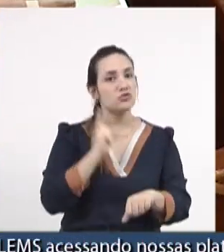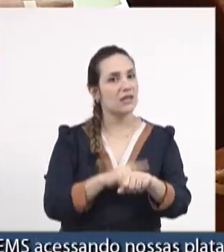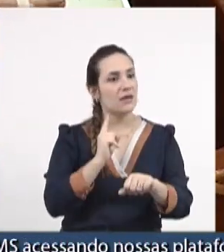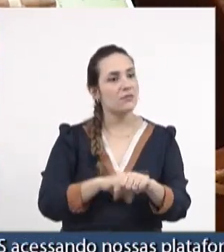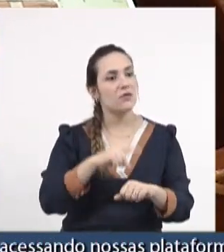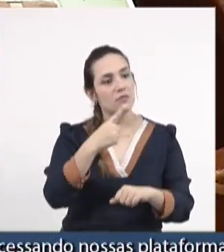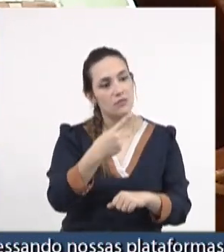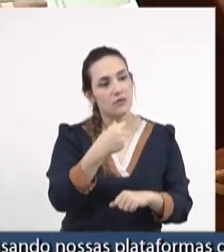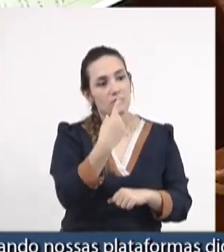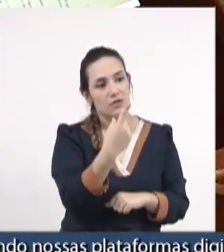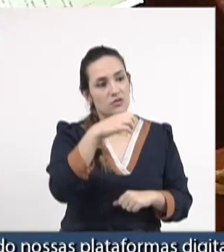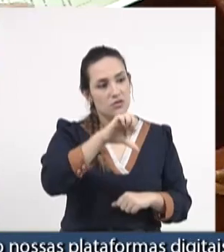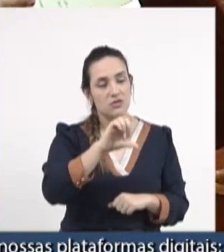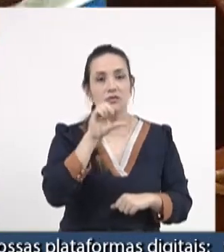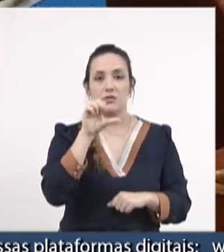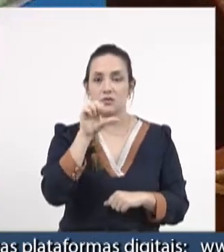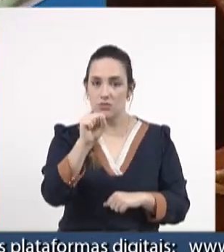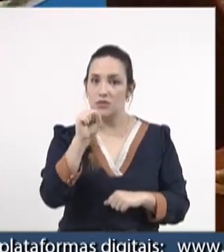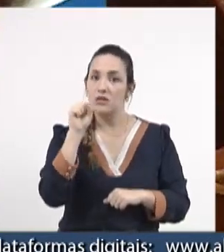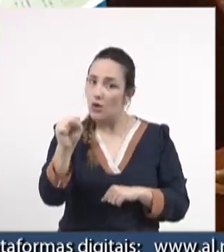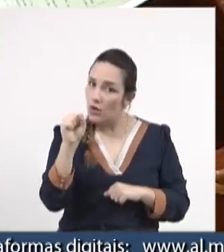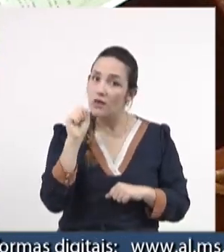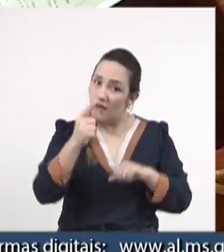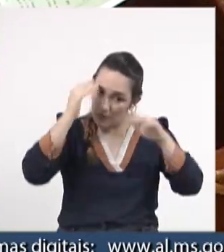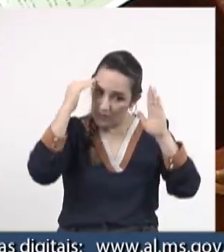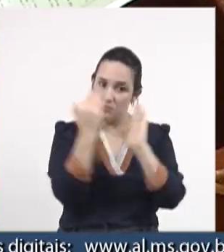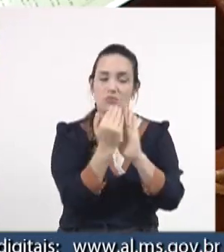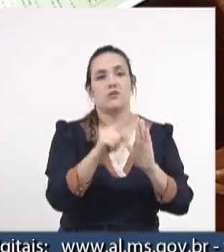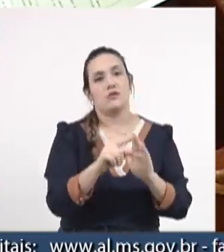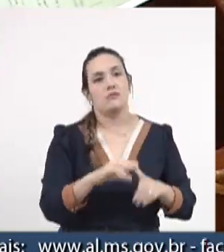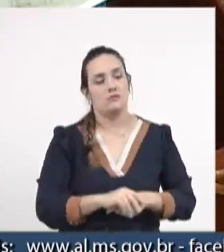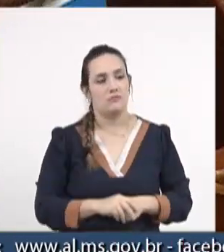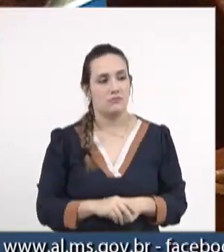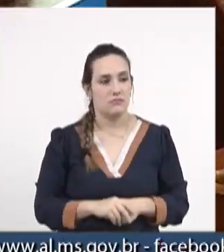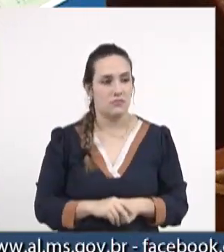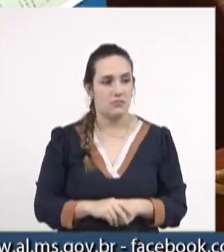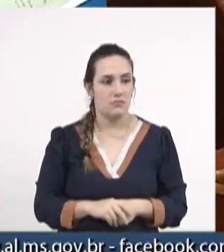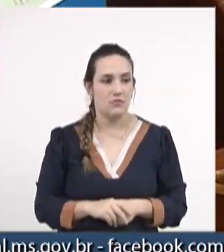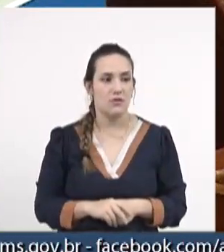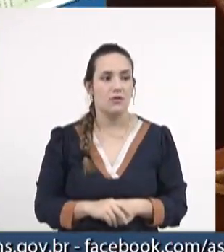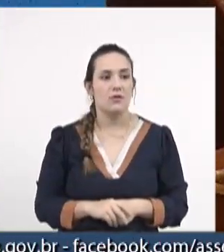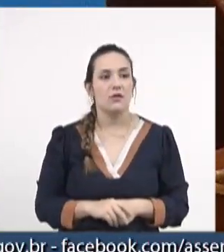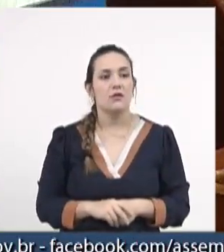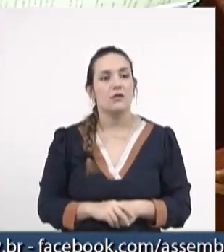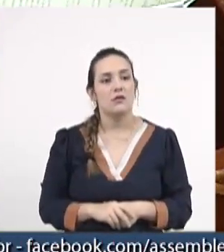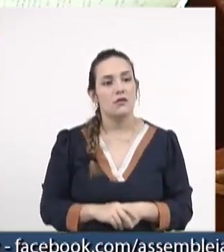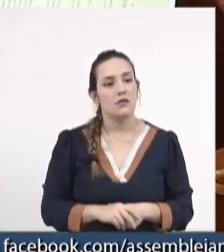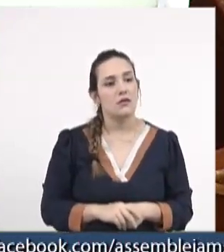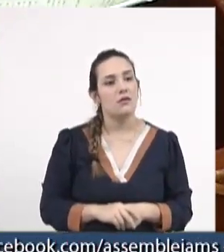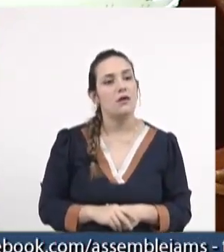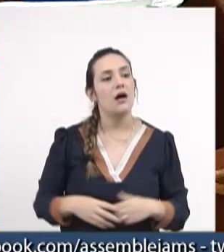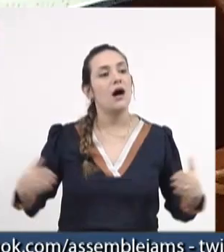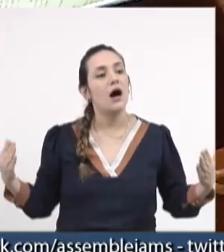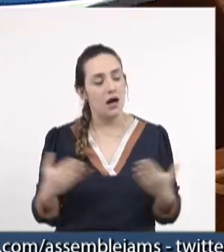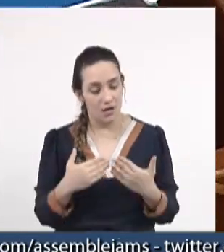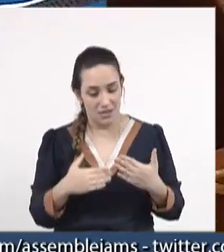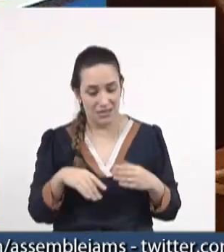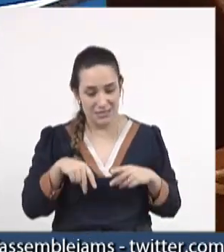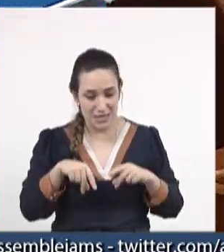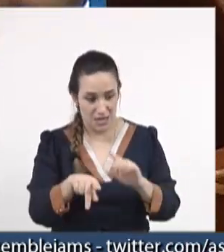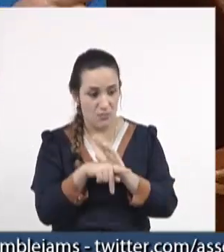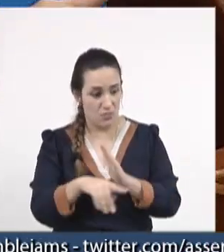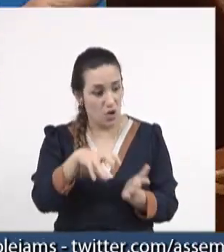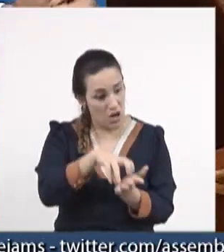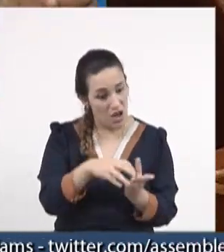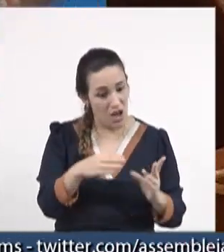a rainha Raposa do Sol, em Rondônia, ficou estipulado que daquele dia em diante, toda a terra que o índio